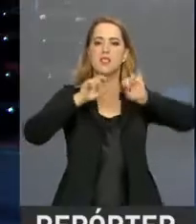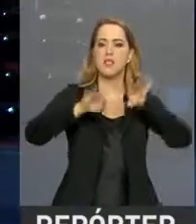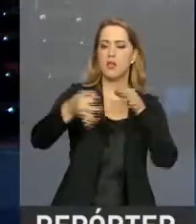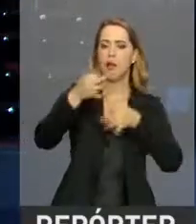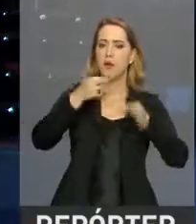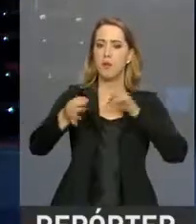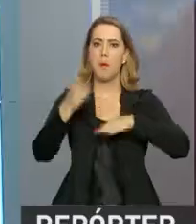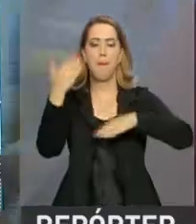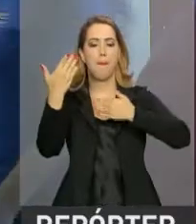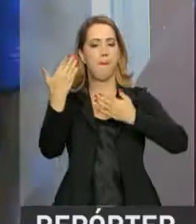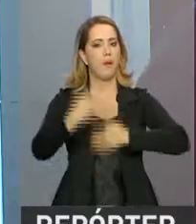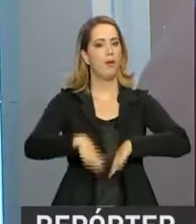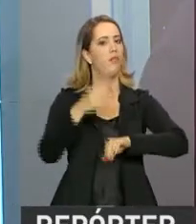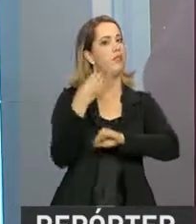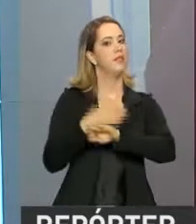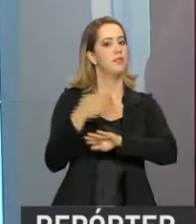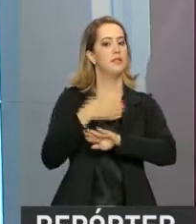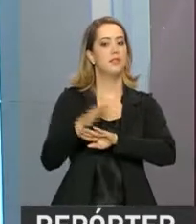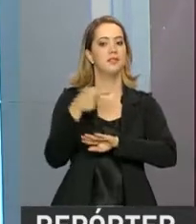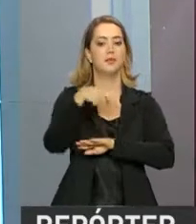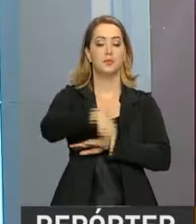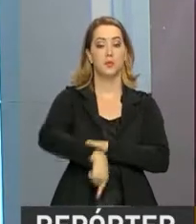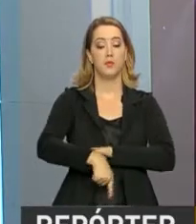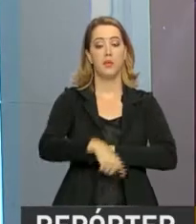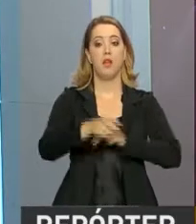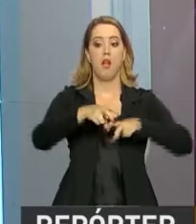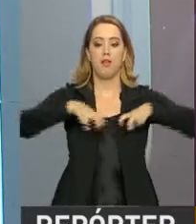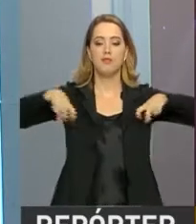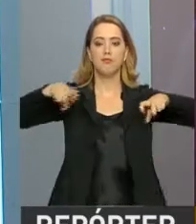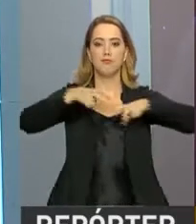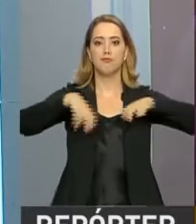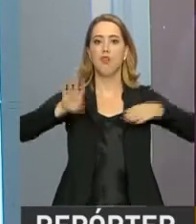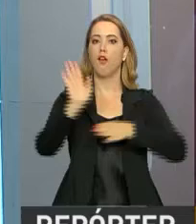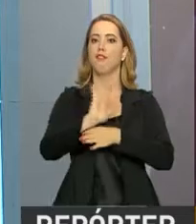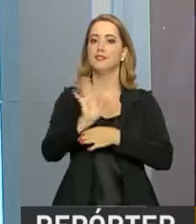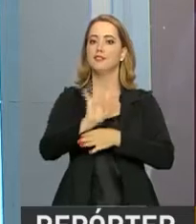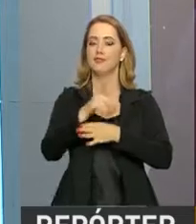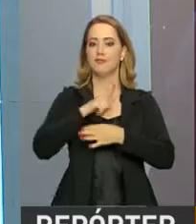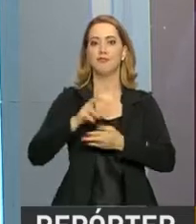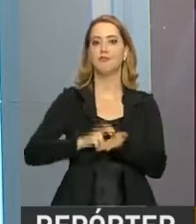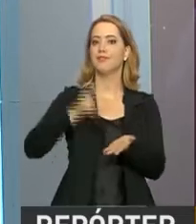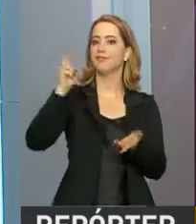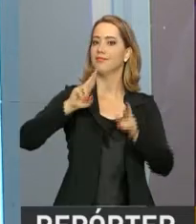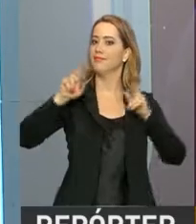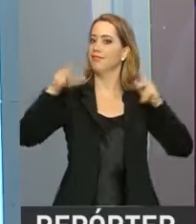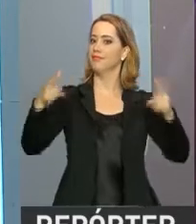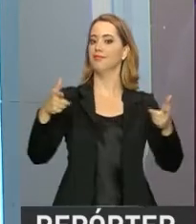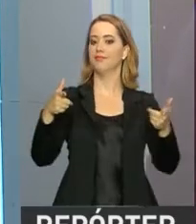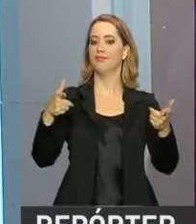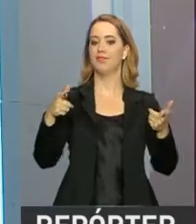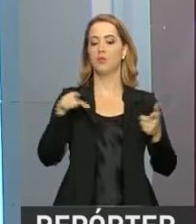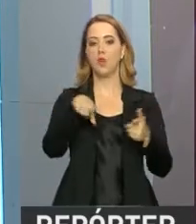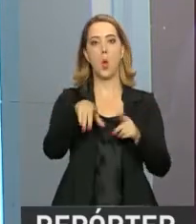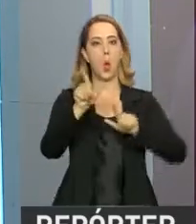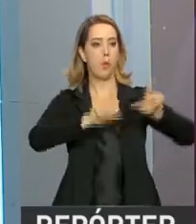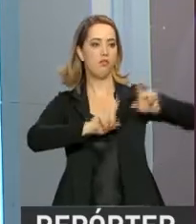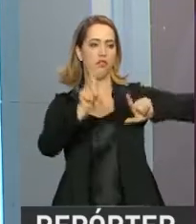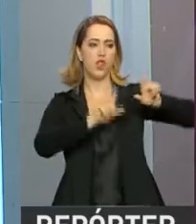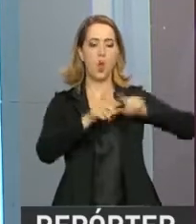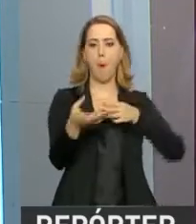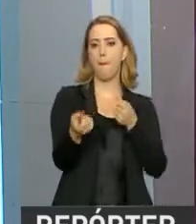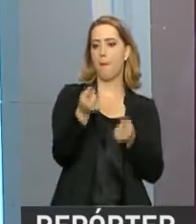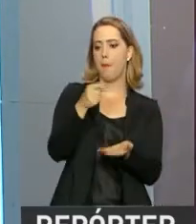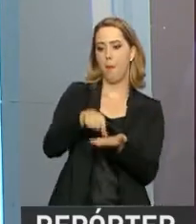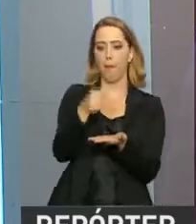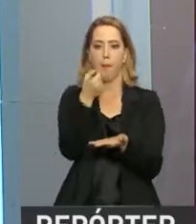simulados aqui neste cinema em brasília os estudantes tiveram uma manhã diferente filme pipoca se